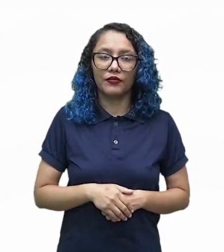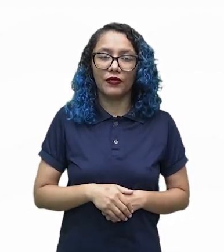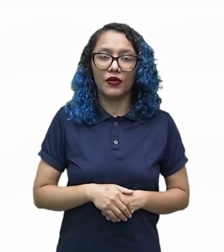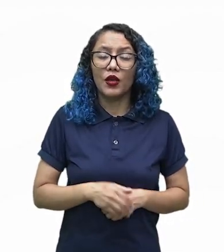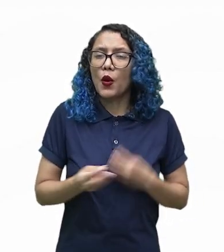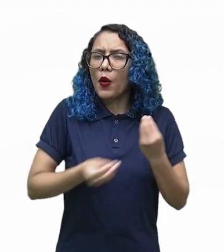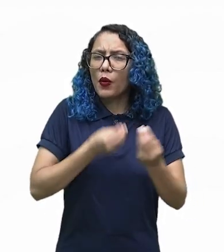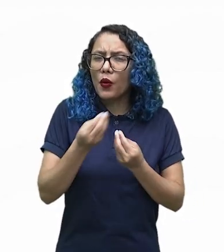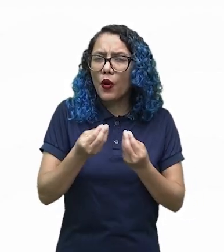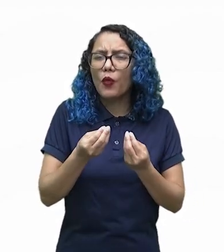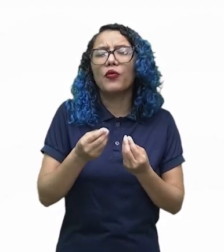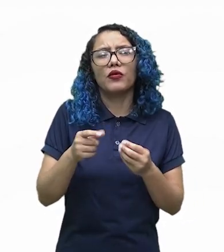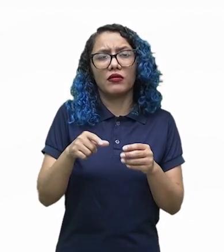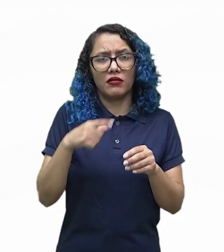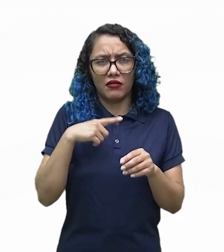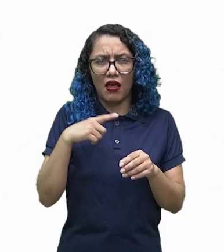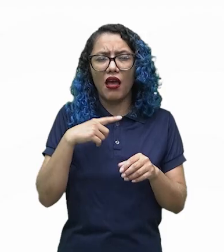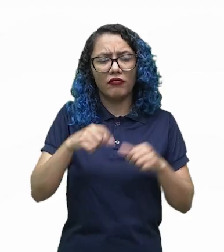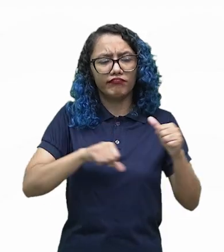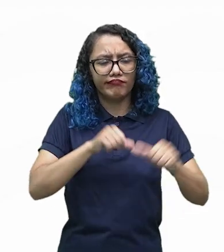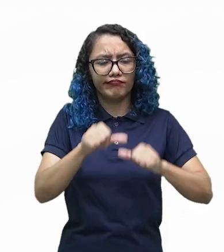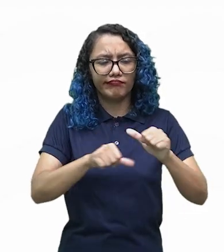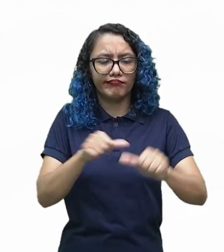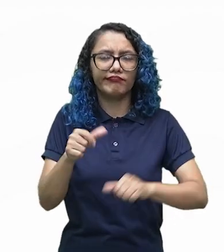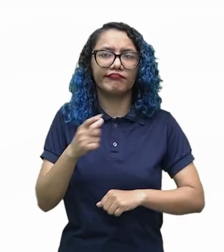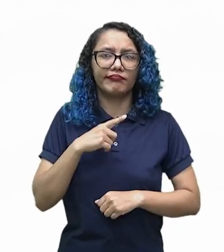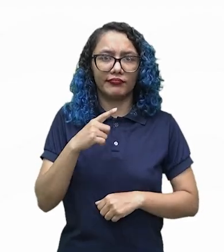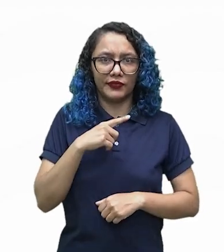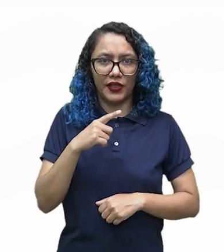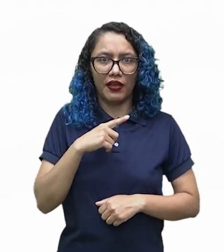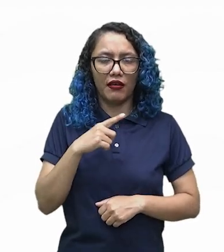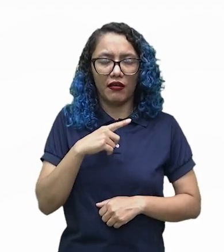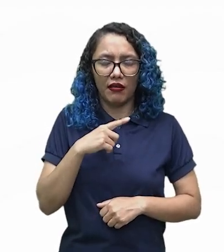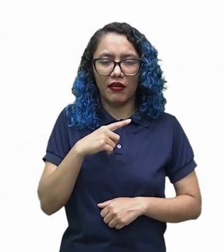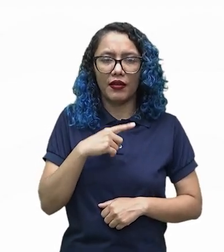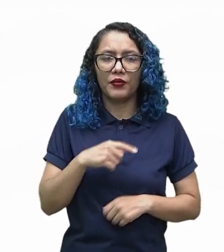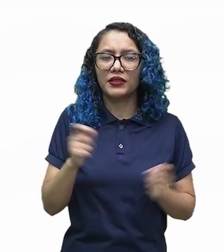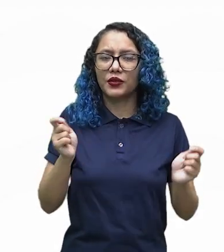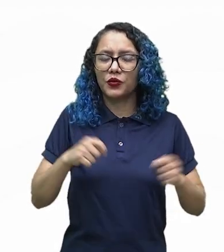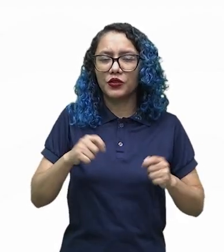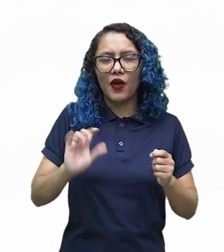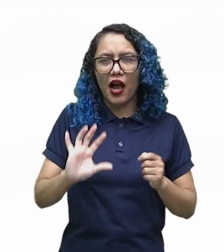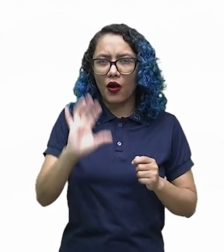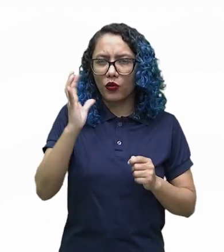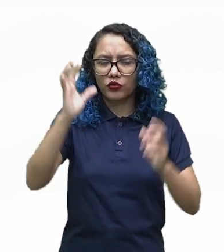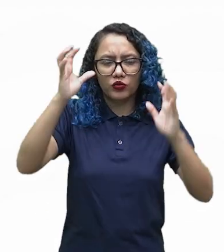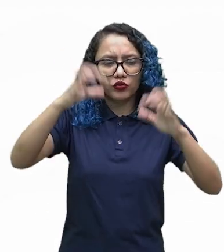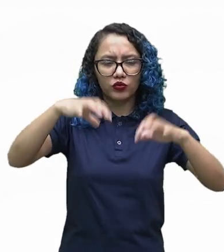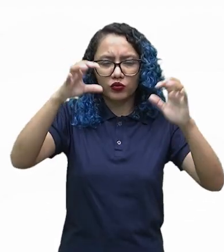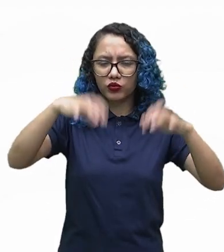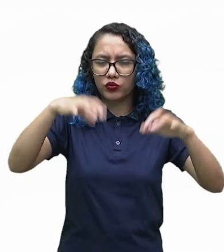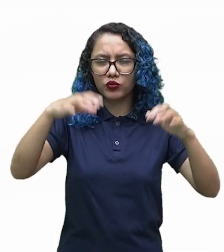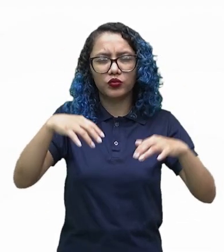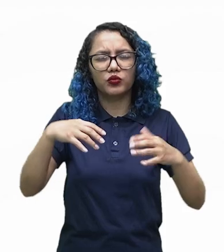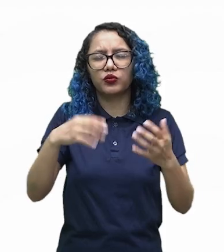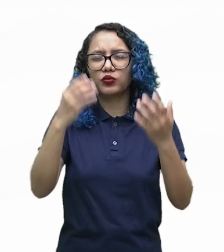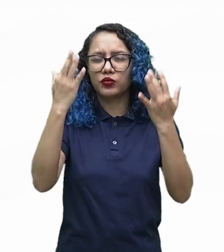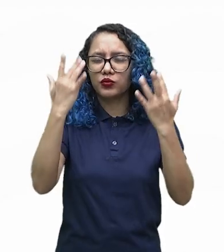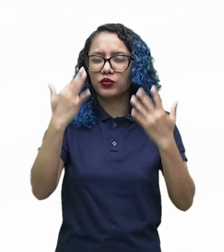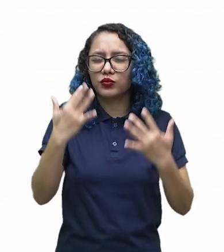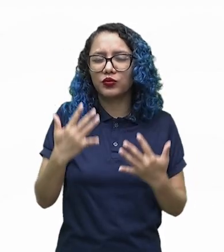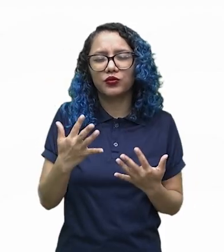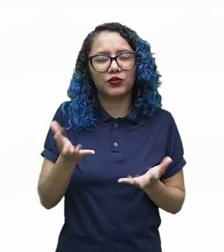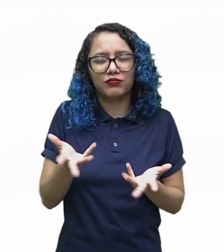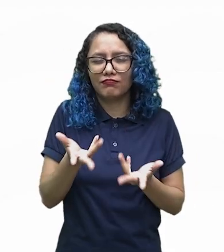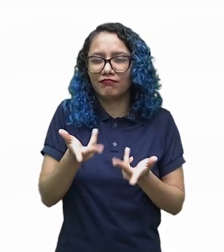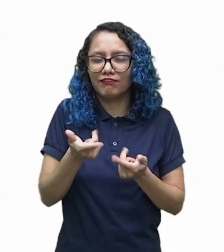através de uma transformação física também, né? Então, para que ocorra ali essa precipitação tão maravilhosa, né, a